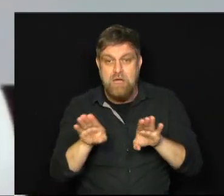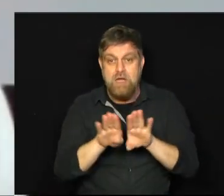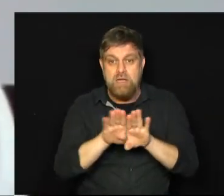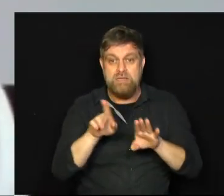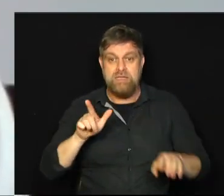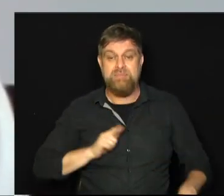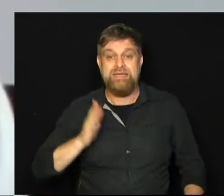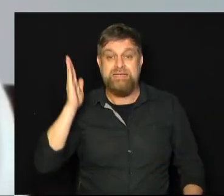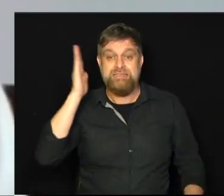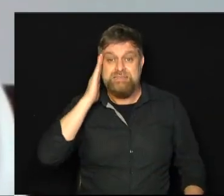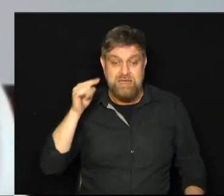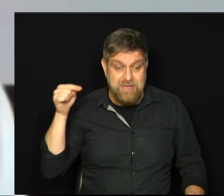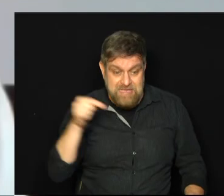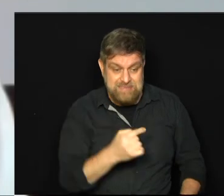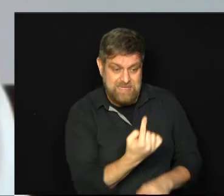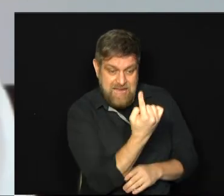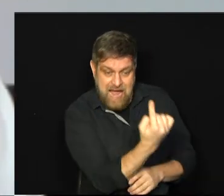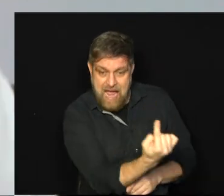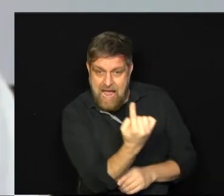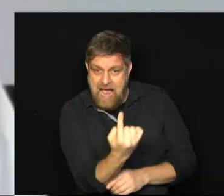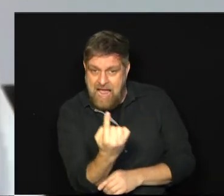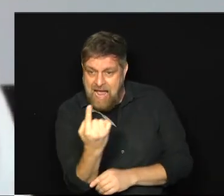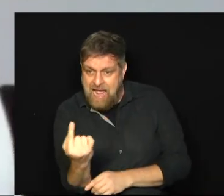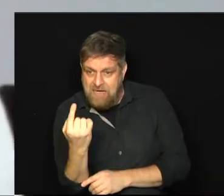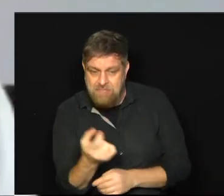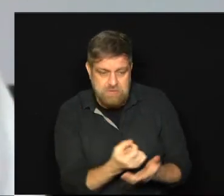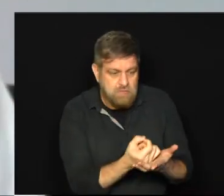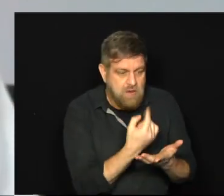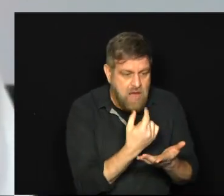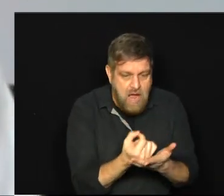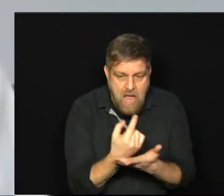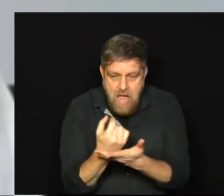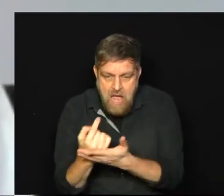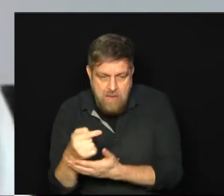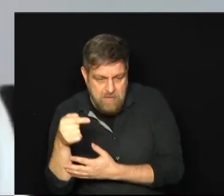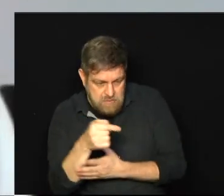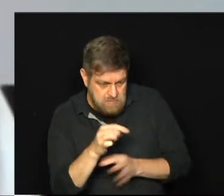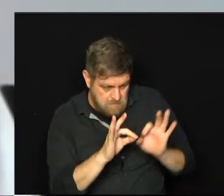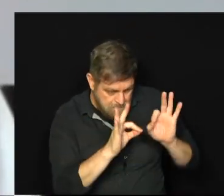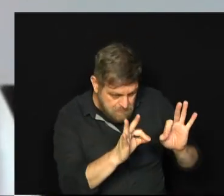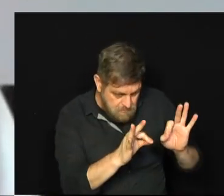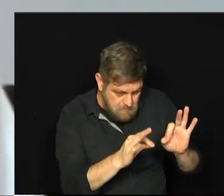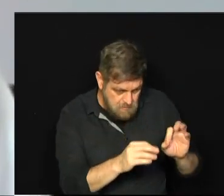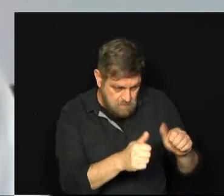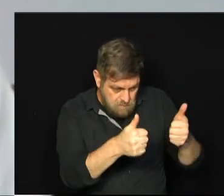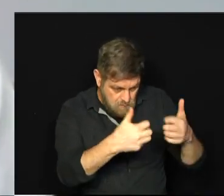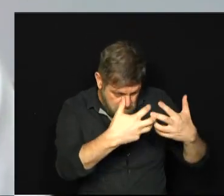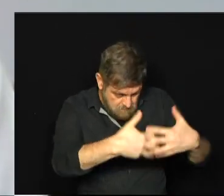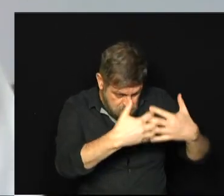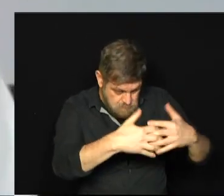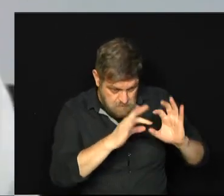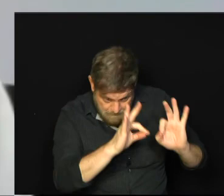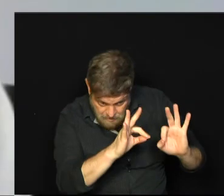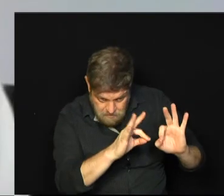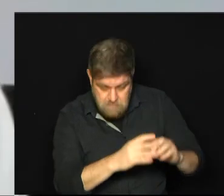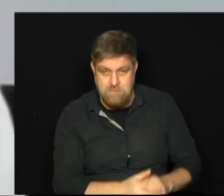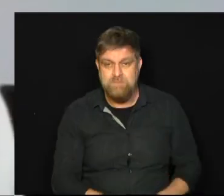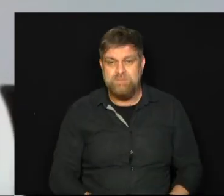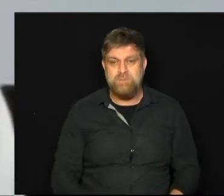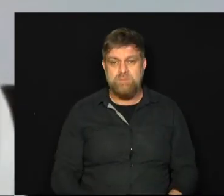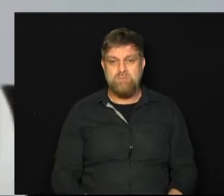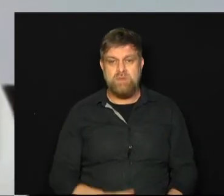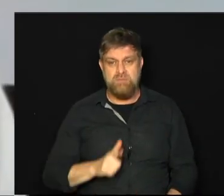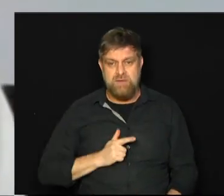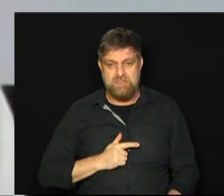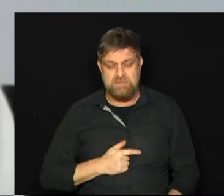a resposta individual à terapia para cada sequência de medicamento que faz. Mas, na